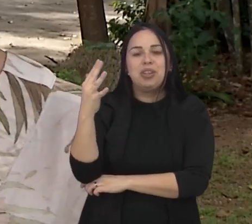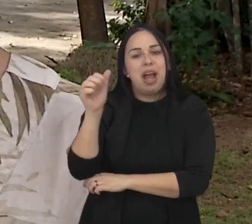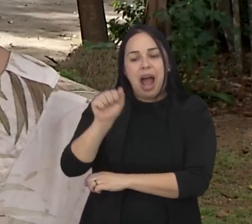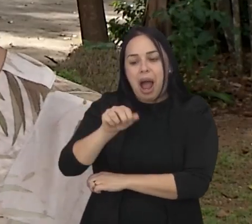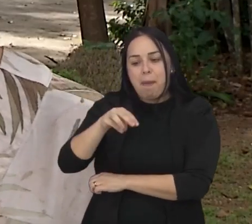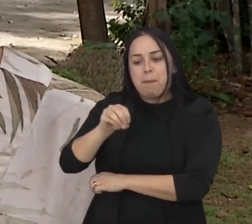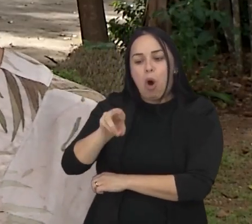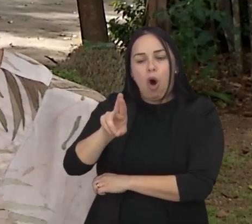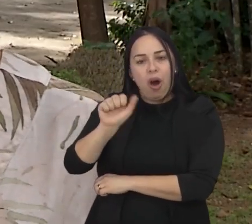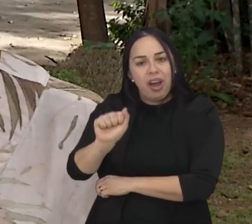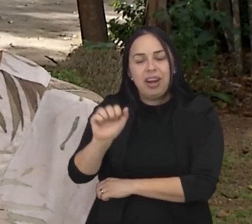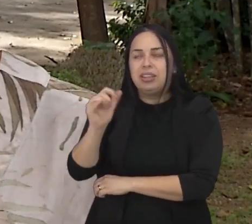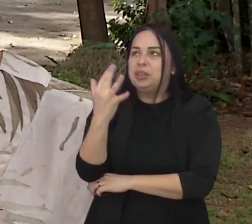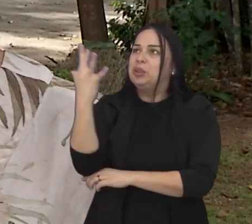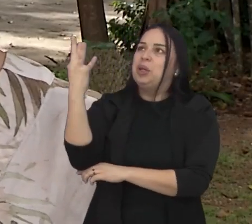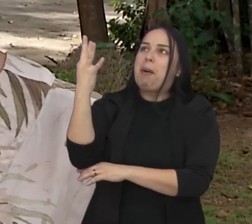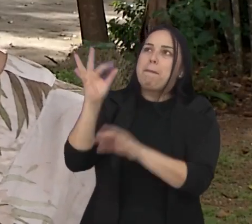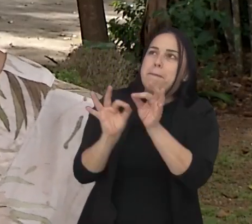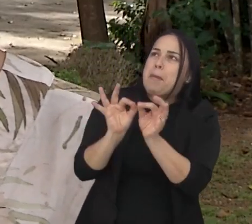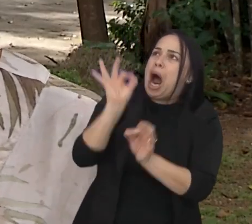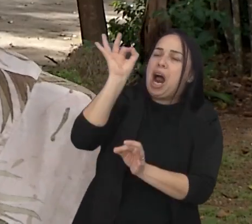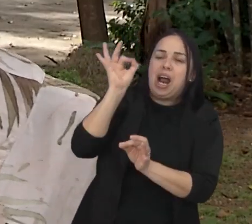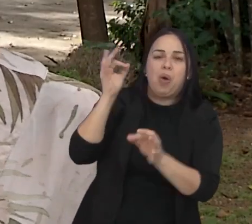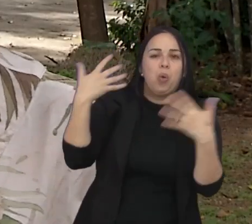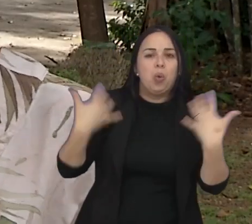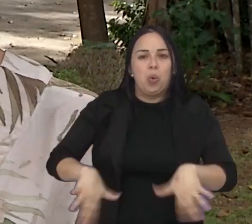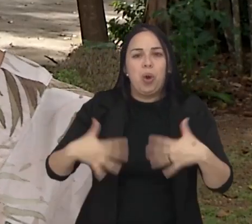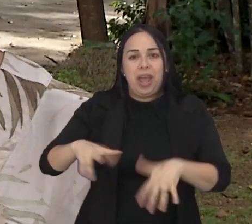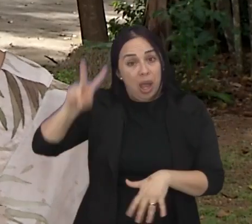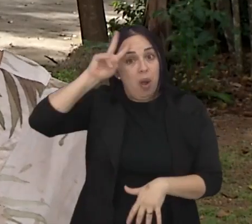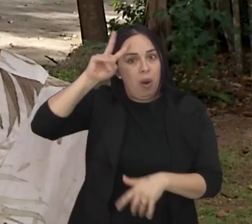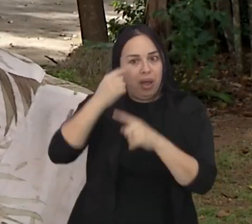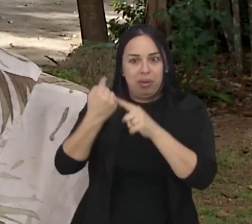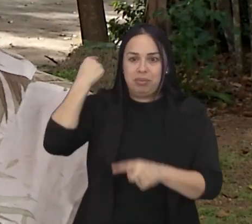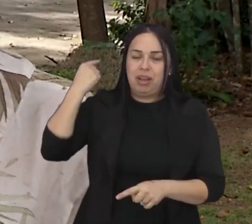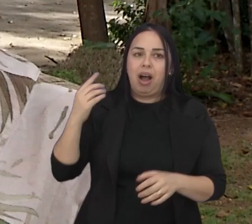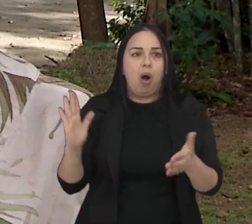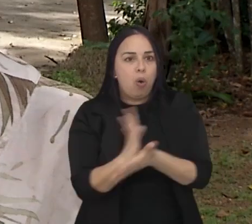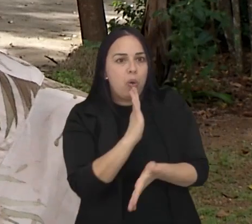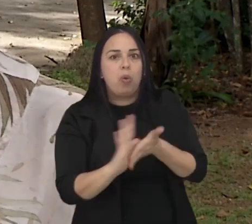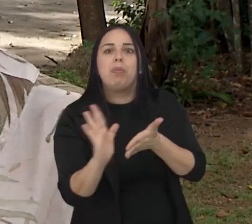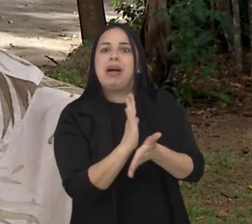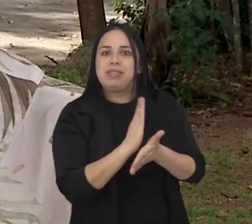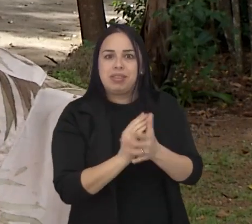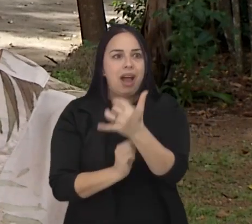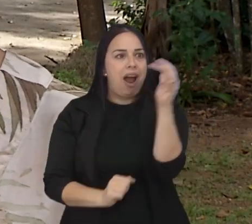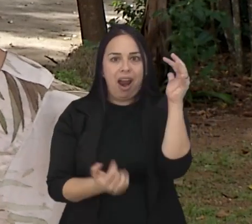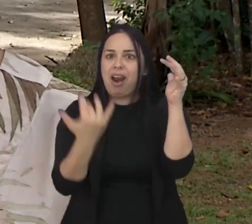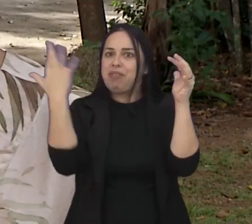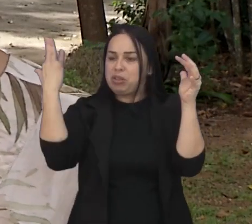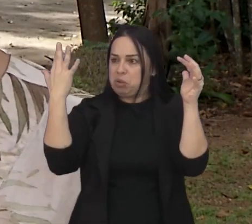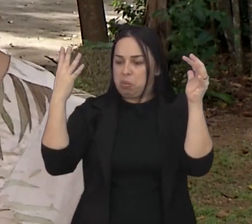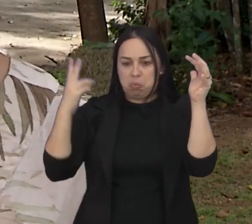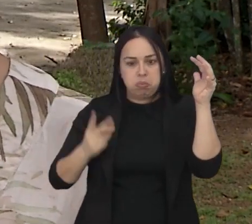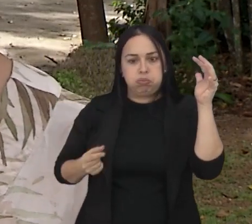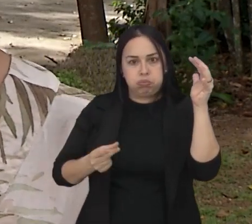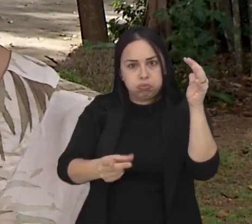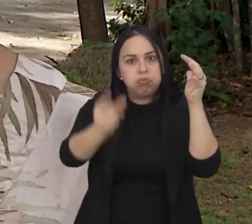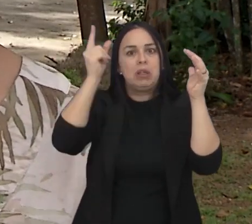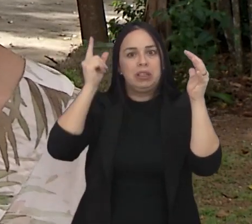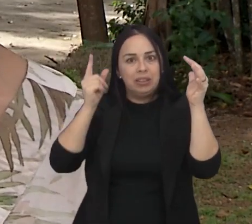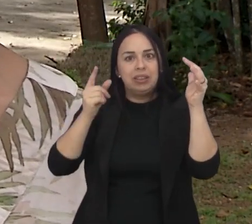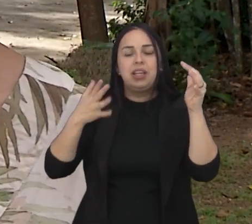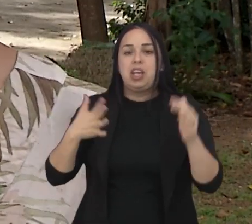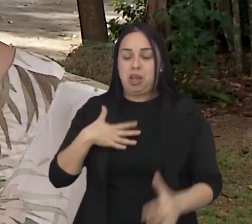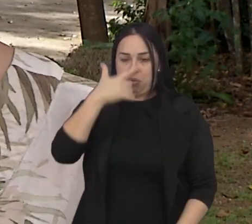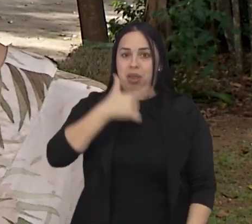que eu lembro de quando eu era criança, é um pé gigantesco. Não são todas as árvores, né, mas muitas árvores frutíferas estão aqui desde aquela época. Eu tenho